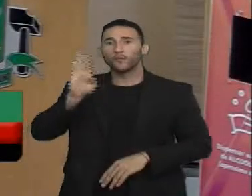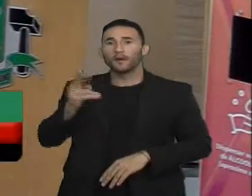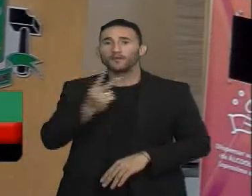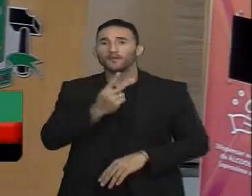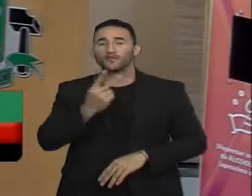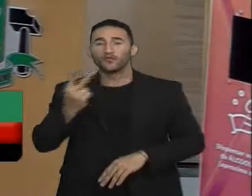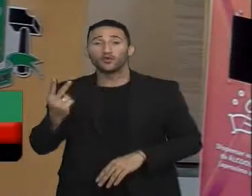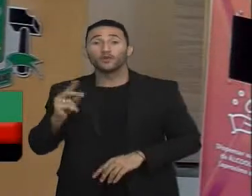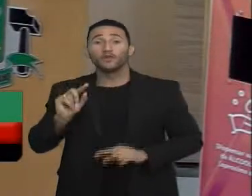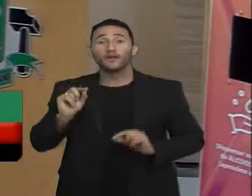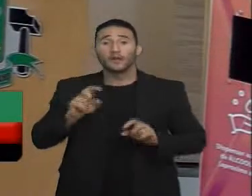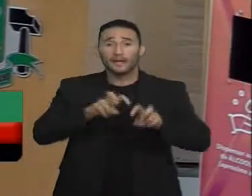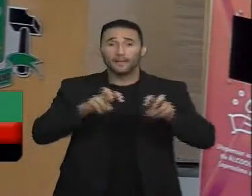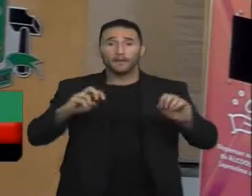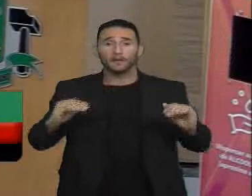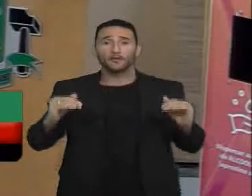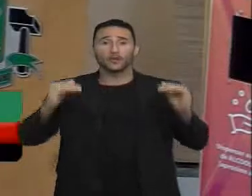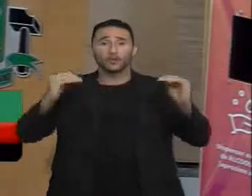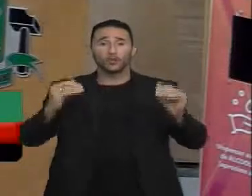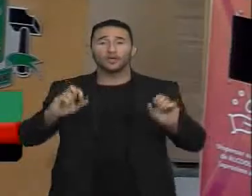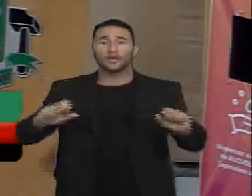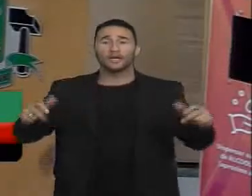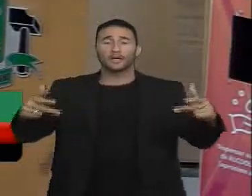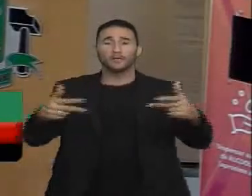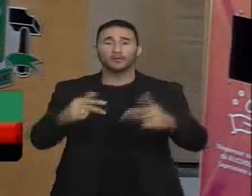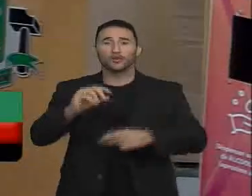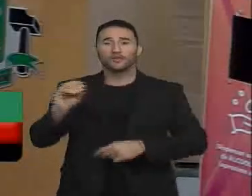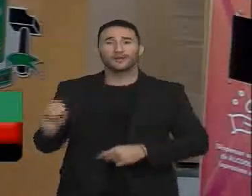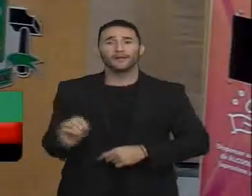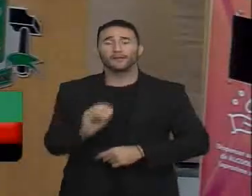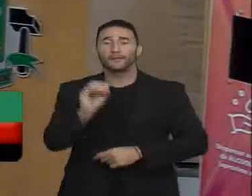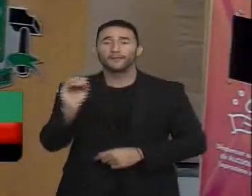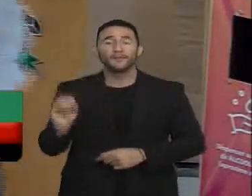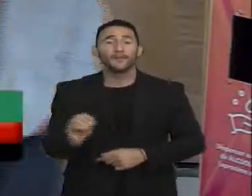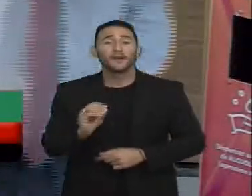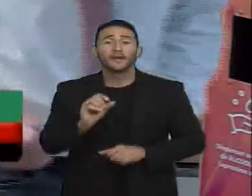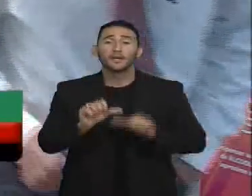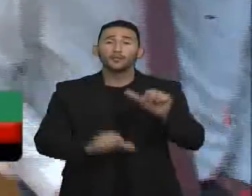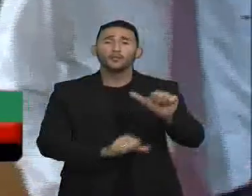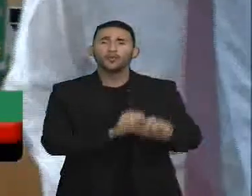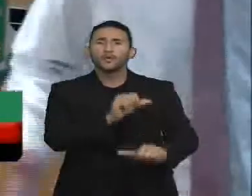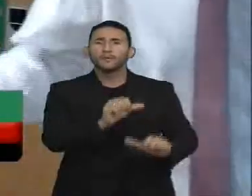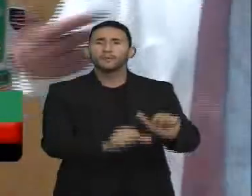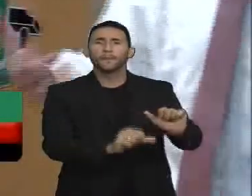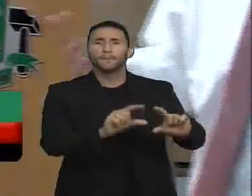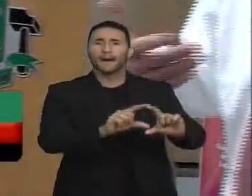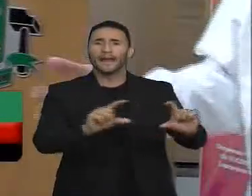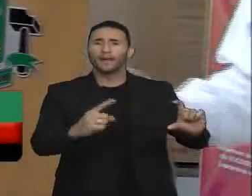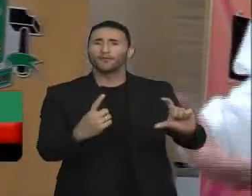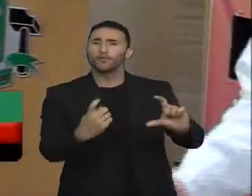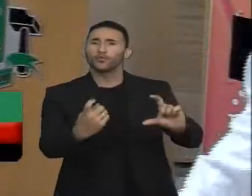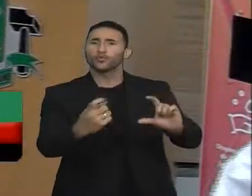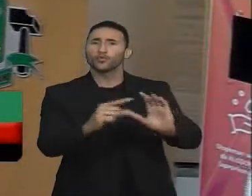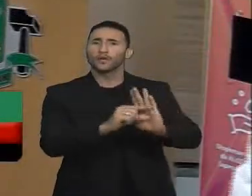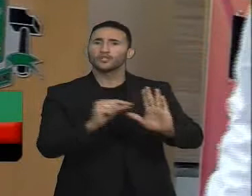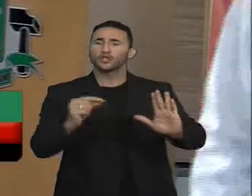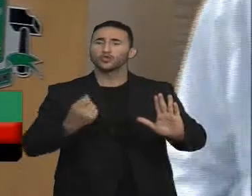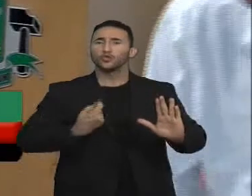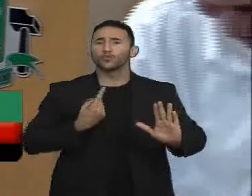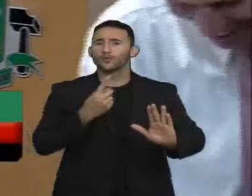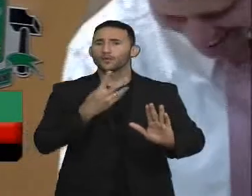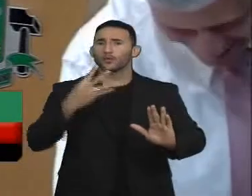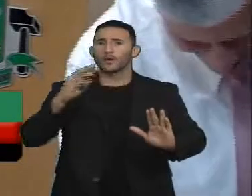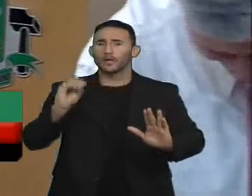de 2022 da mesa diretora da Câmara Municipal de Osasco altera o parágrafo único do artigo